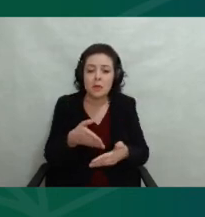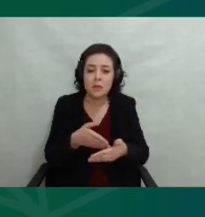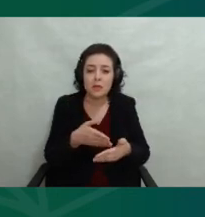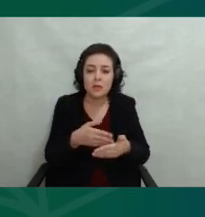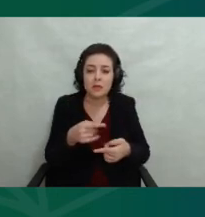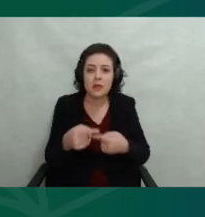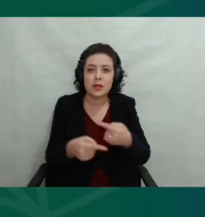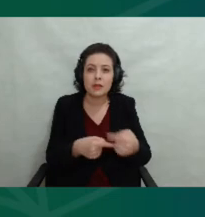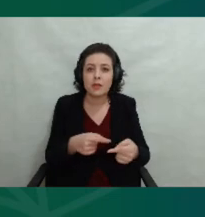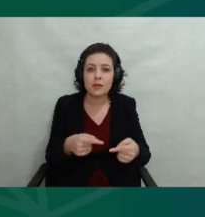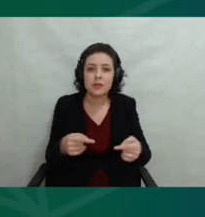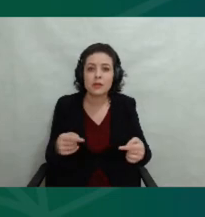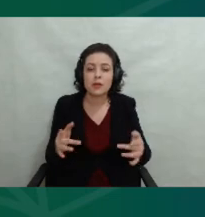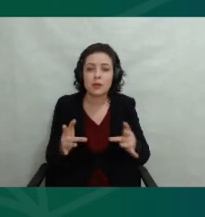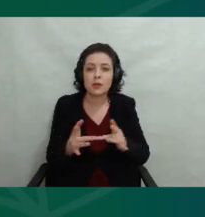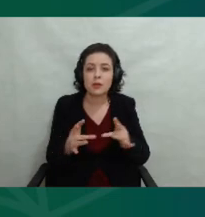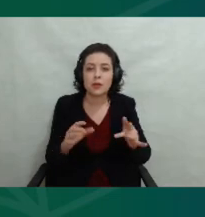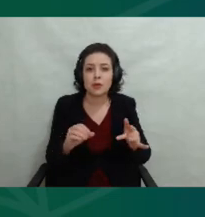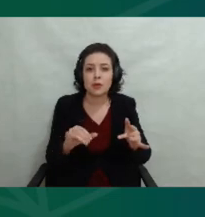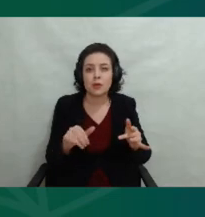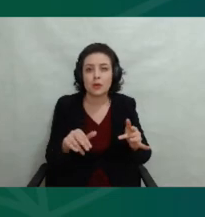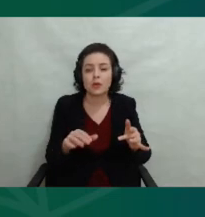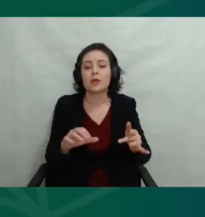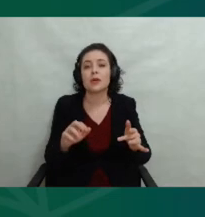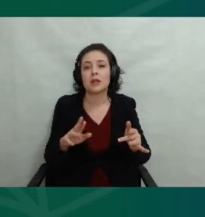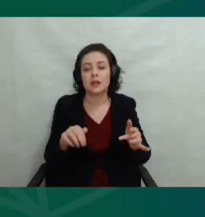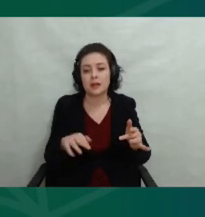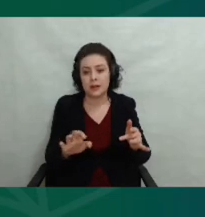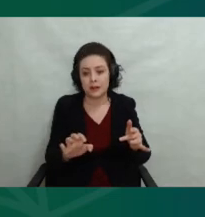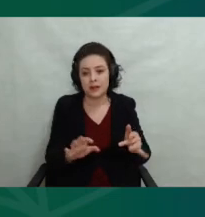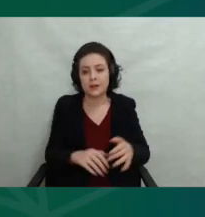exposição ao crack. Próximo, por favor.